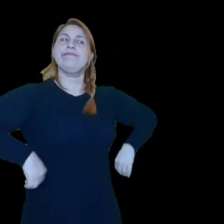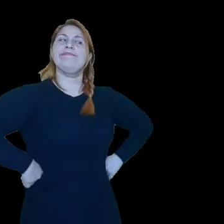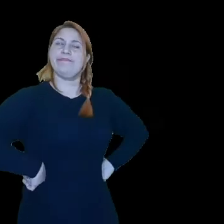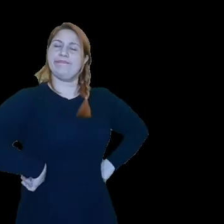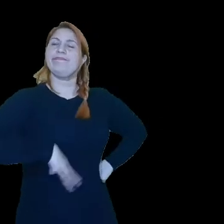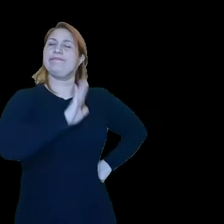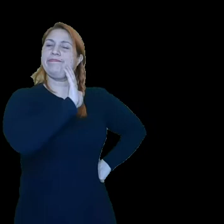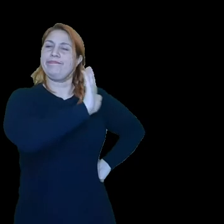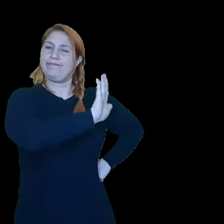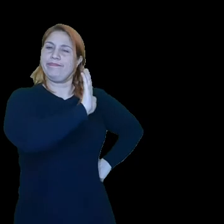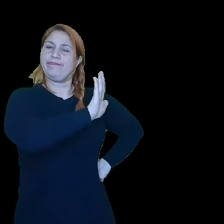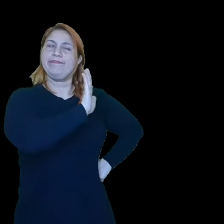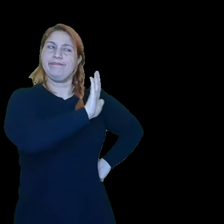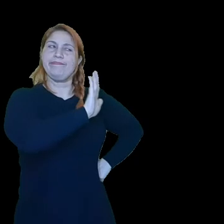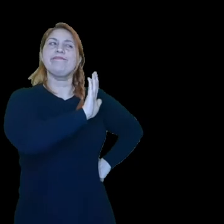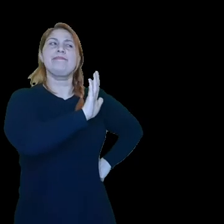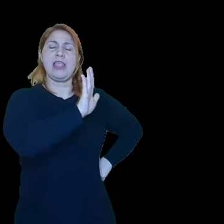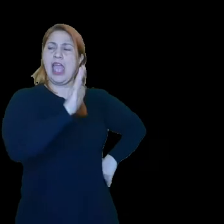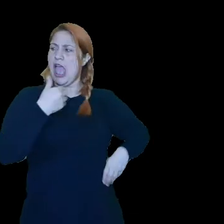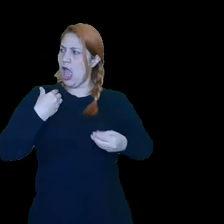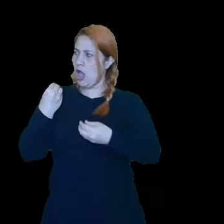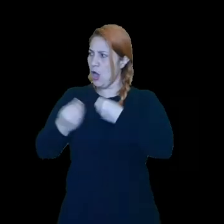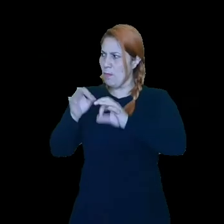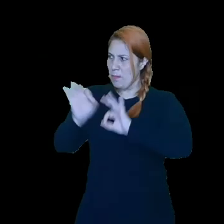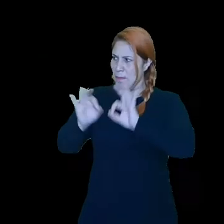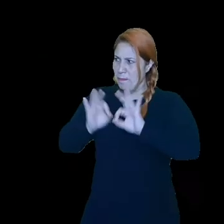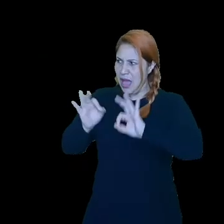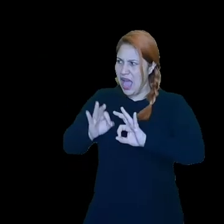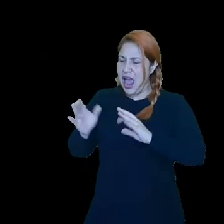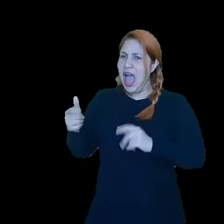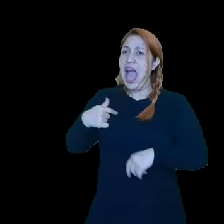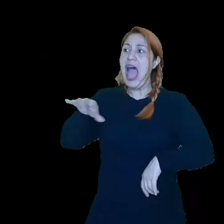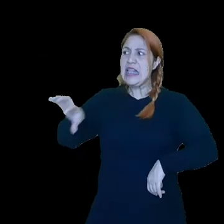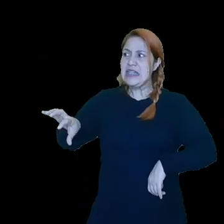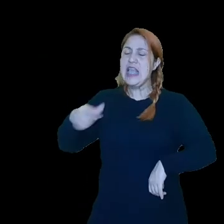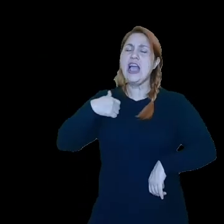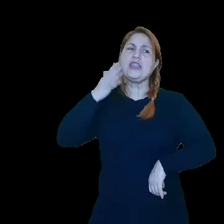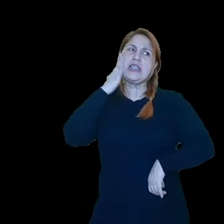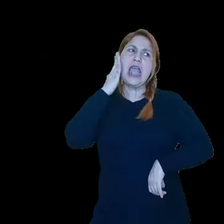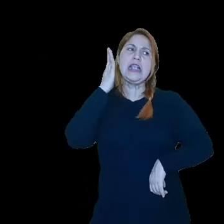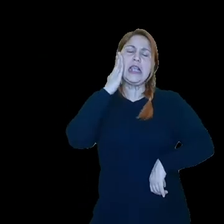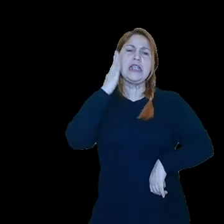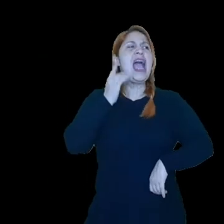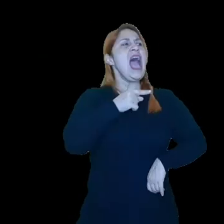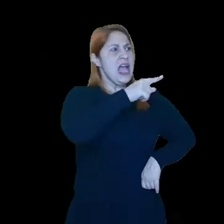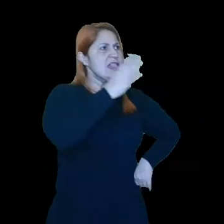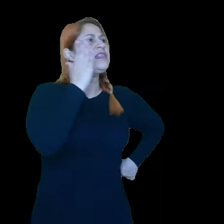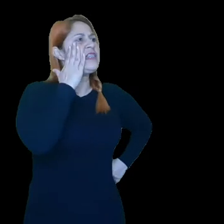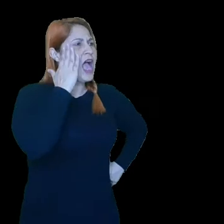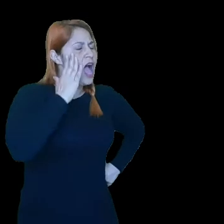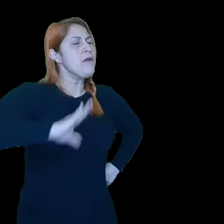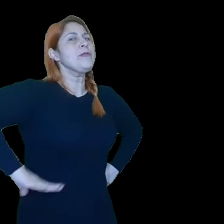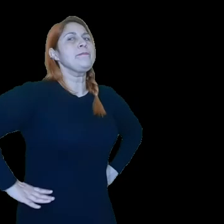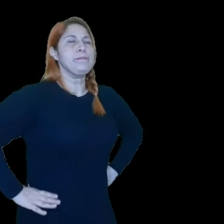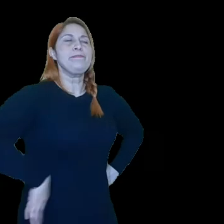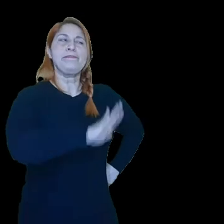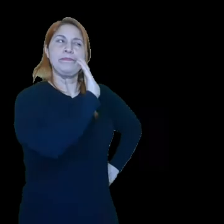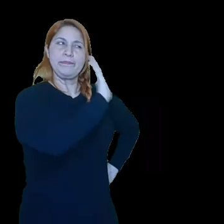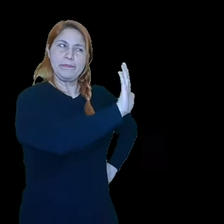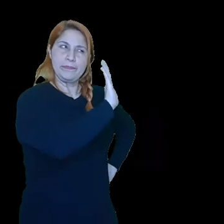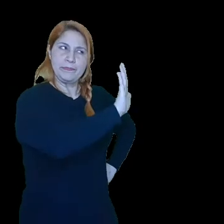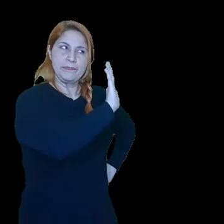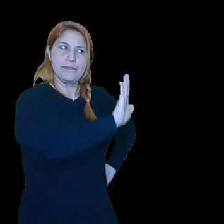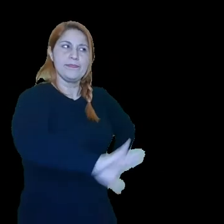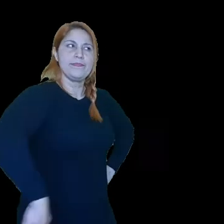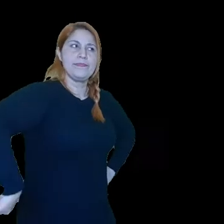que se prepara a dobradinha? Mas isso eu já sabia. Por isso, a mulher decidiu dar-lhe uma lição.